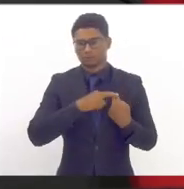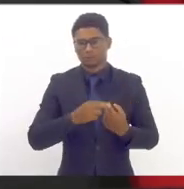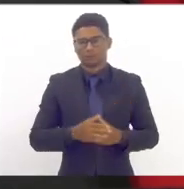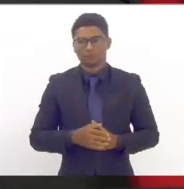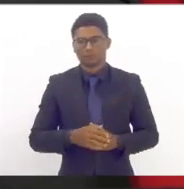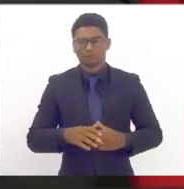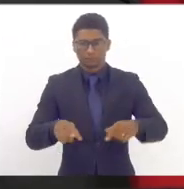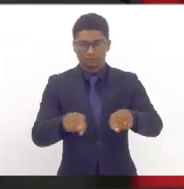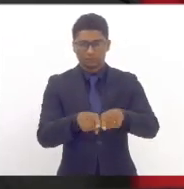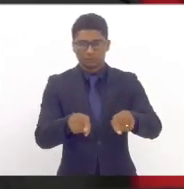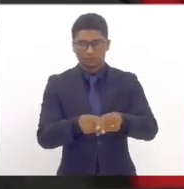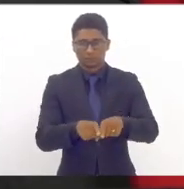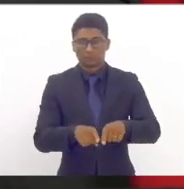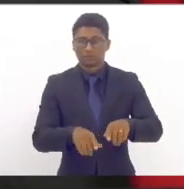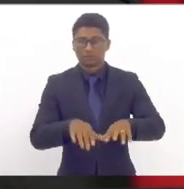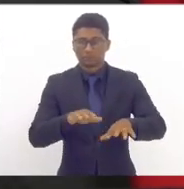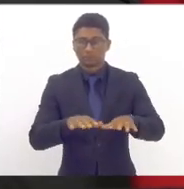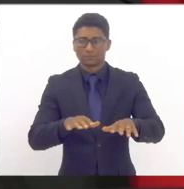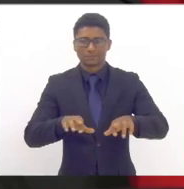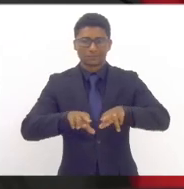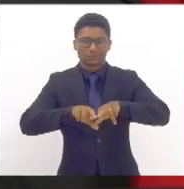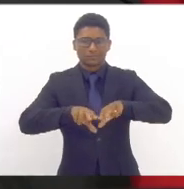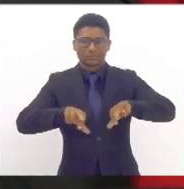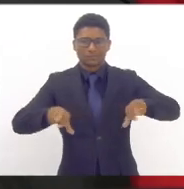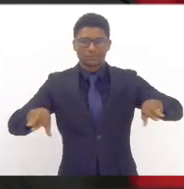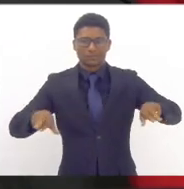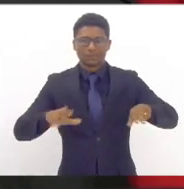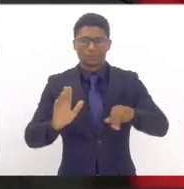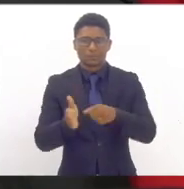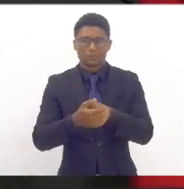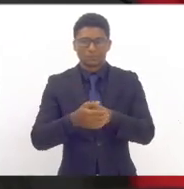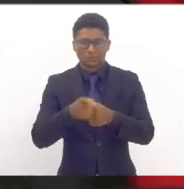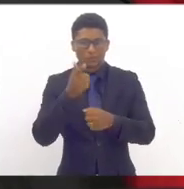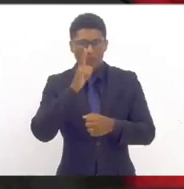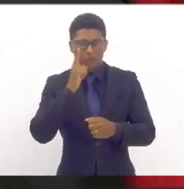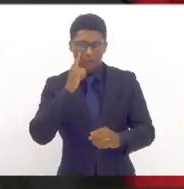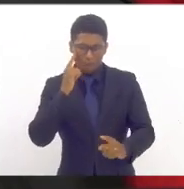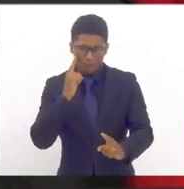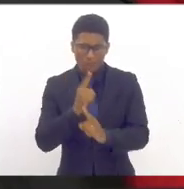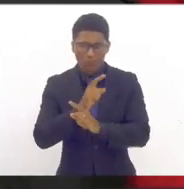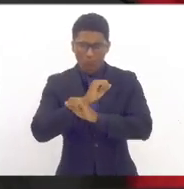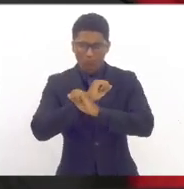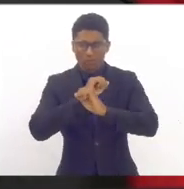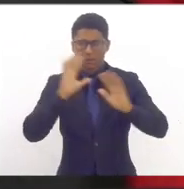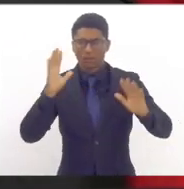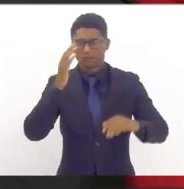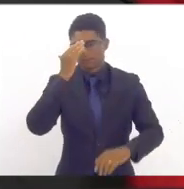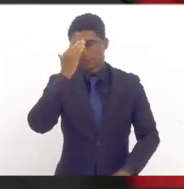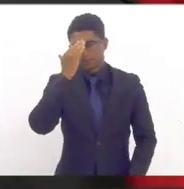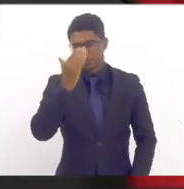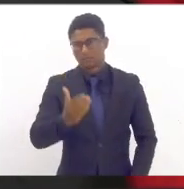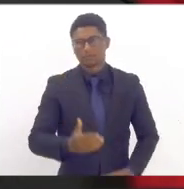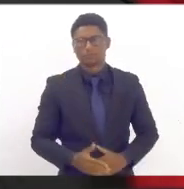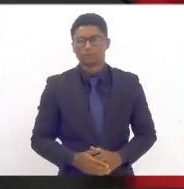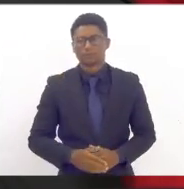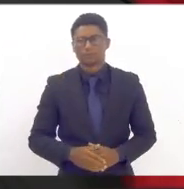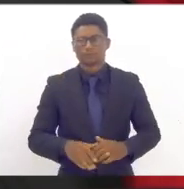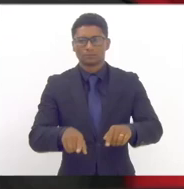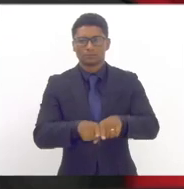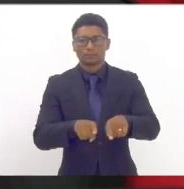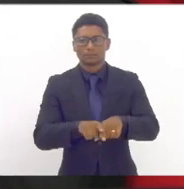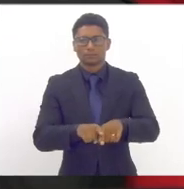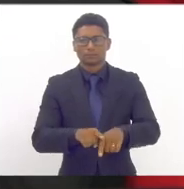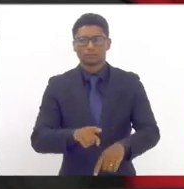coisas que muitas vezes estão obscuras. Então, parabéns, Pedro. Quero aqui também agradecer a dona